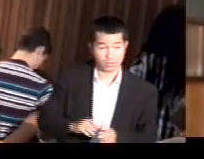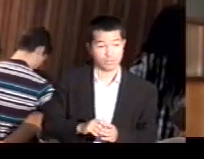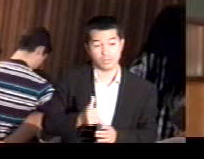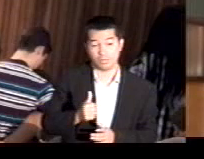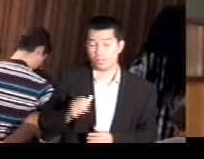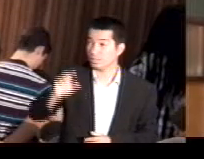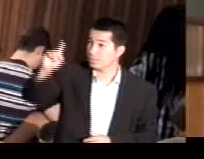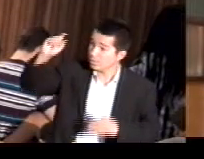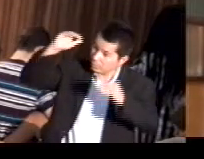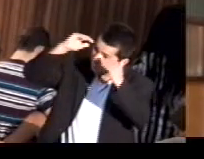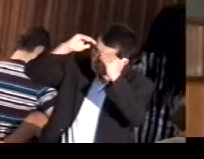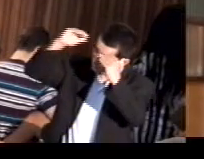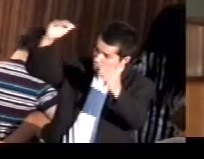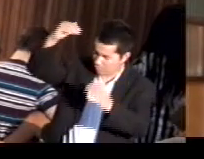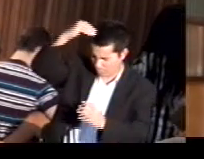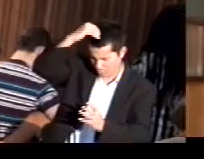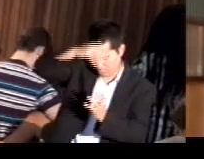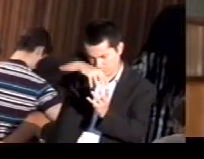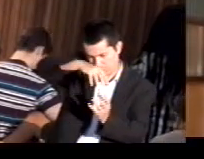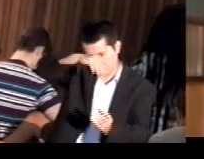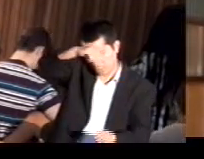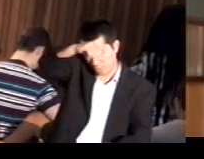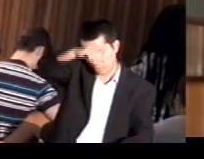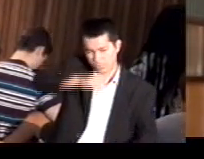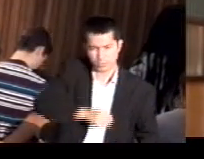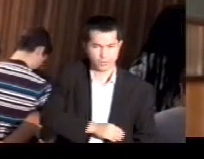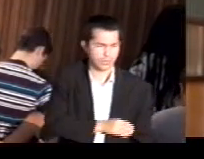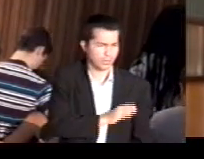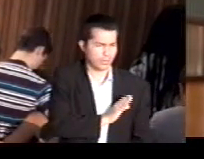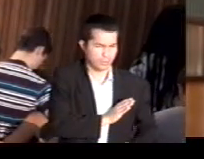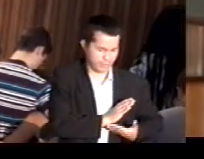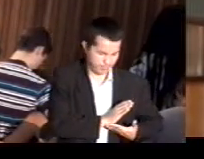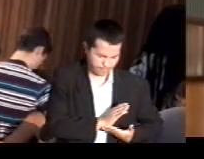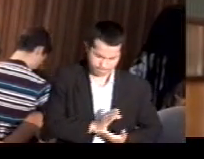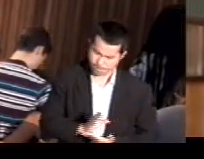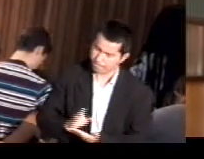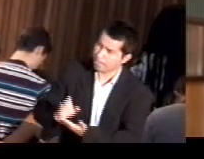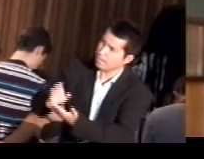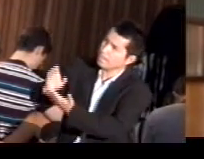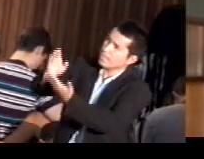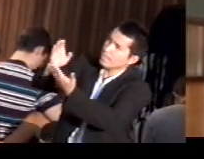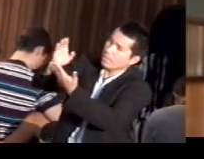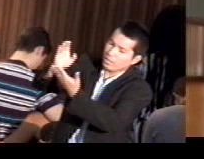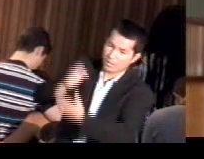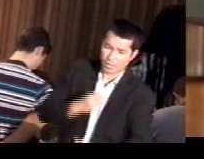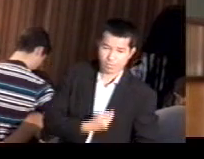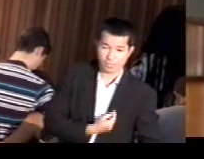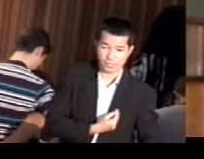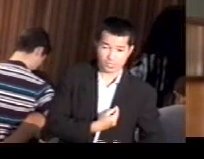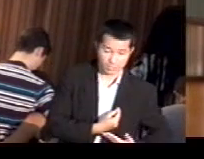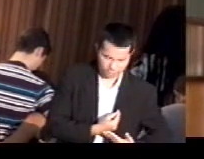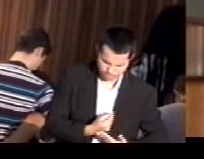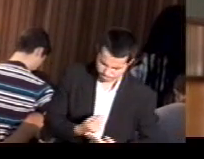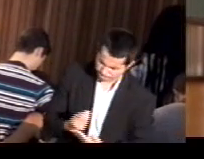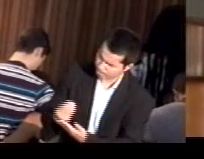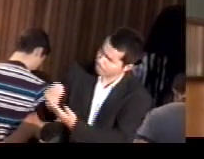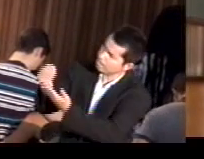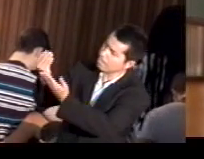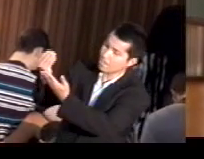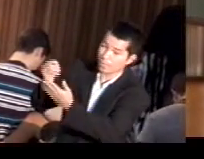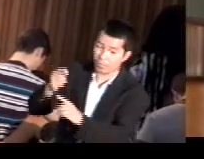com toda a alma, amá-lo de todo o coração e saber que Ele é o Rei que se inclina para